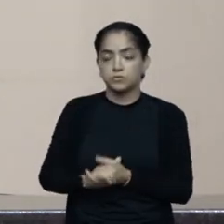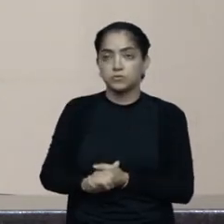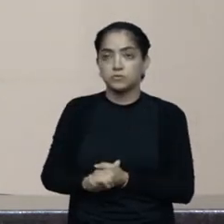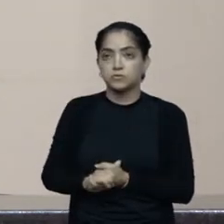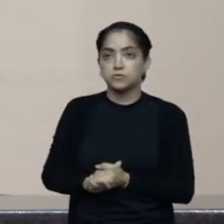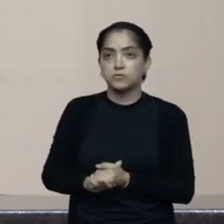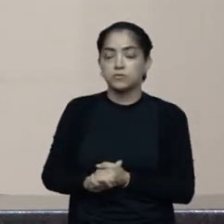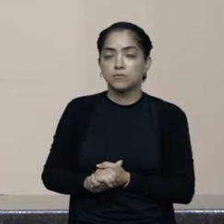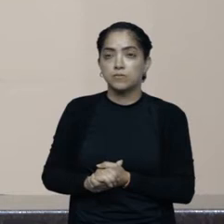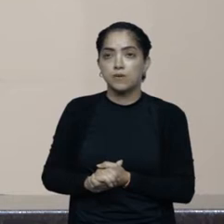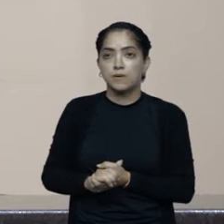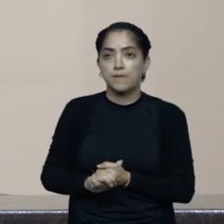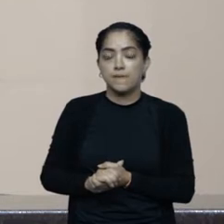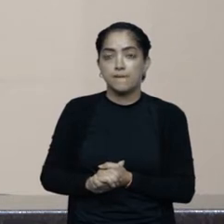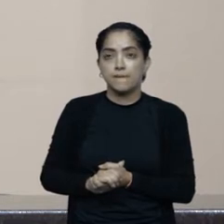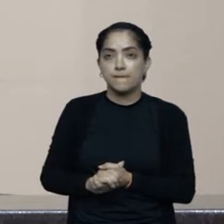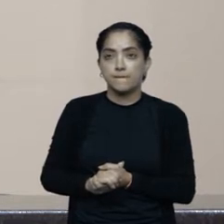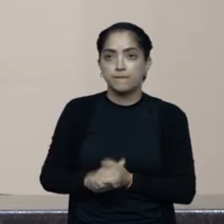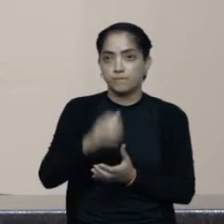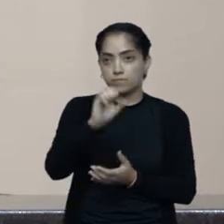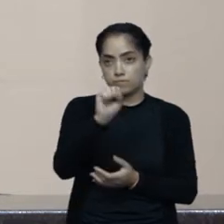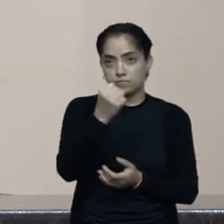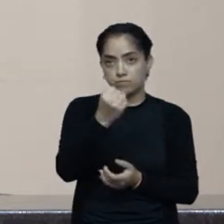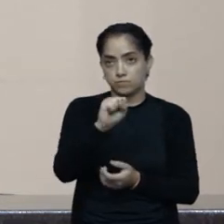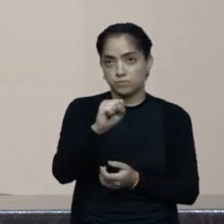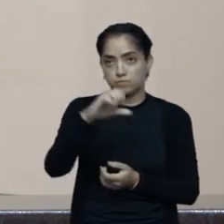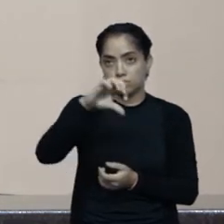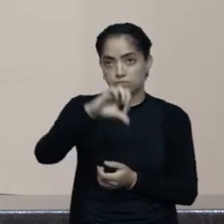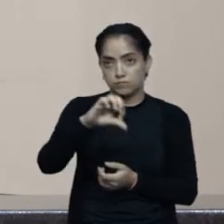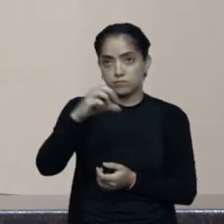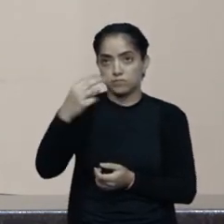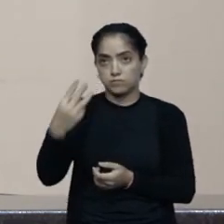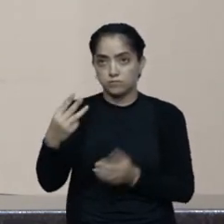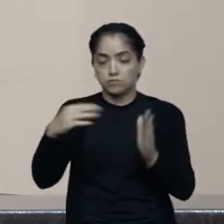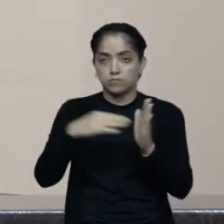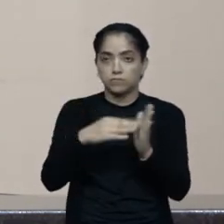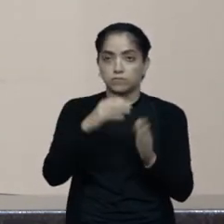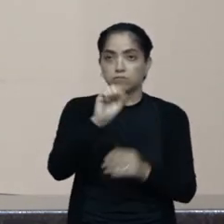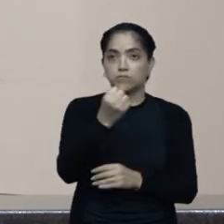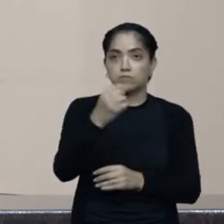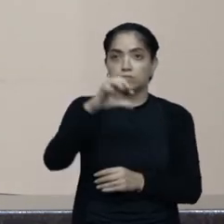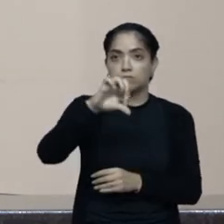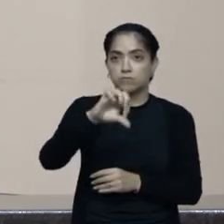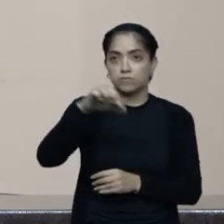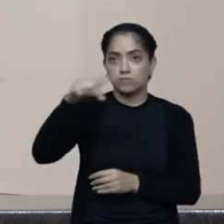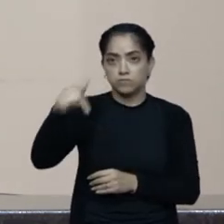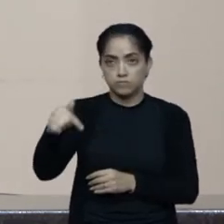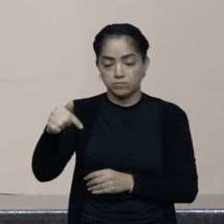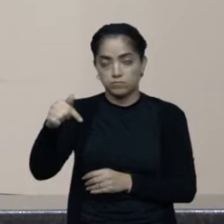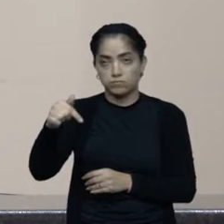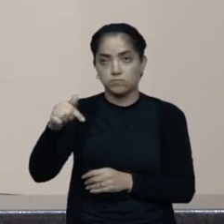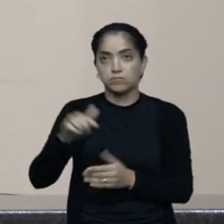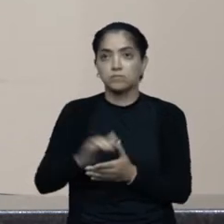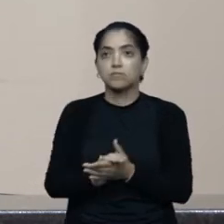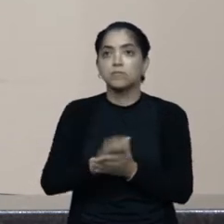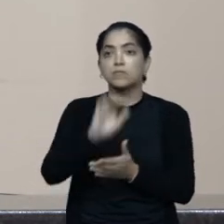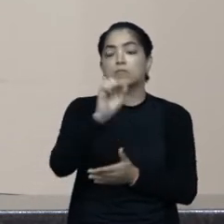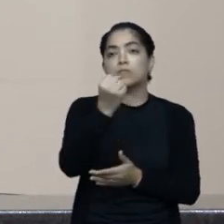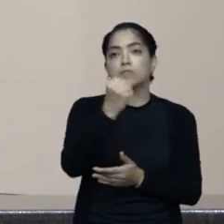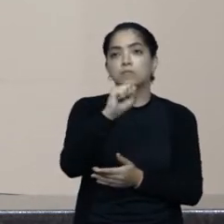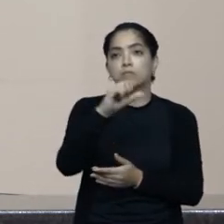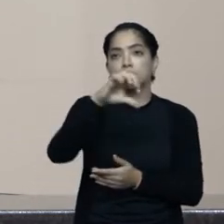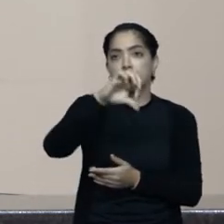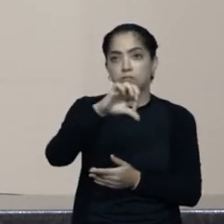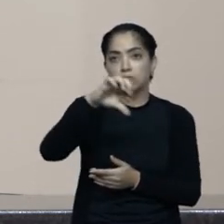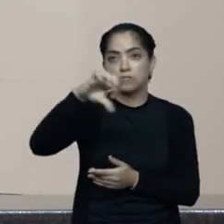requerimentos. Requerimentos 893 a 897 e